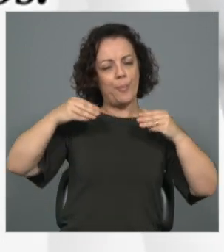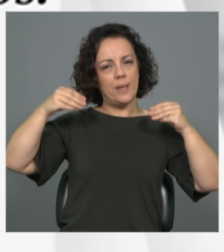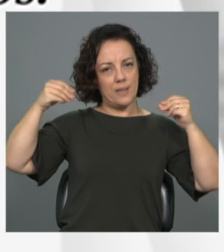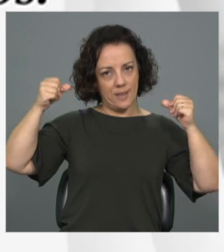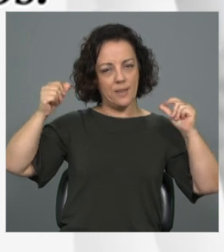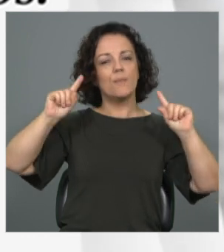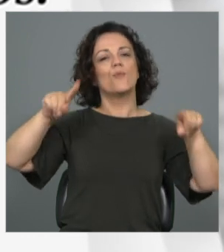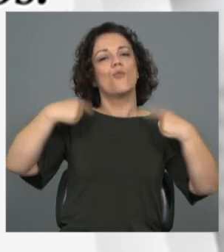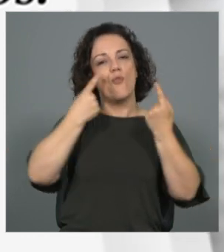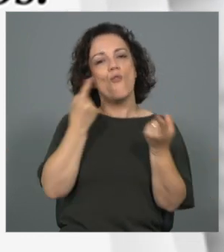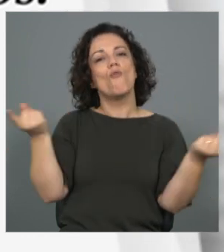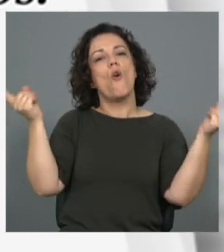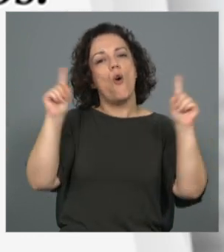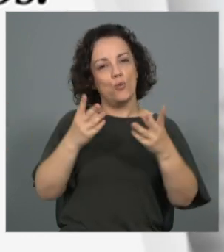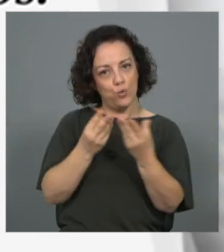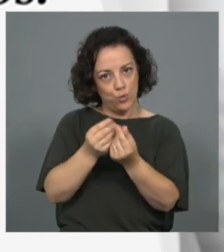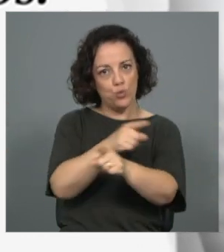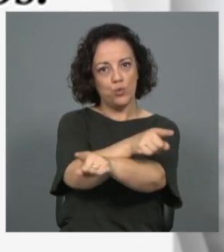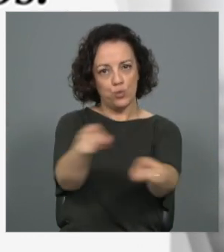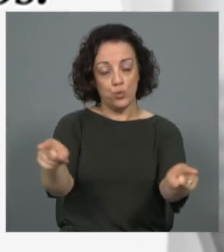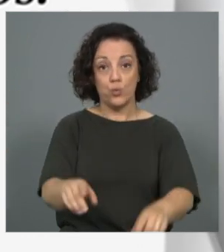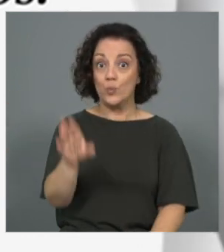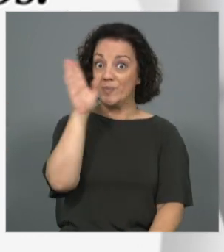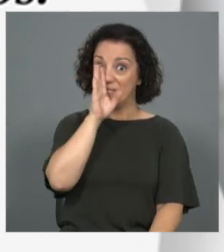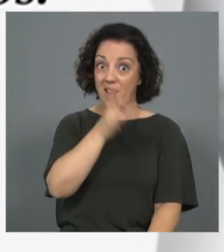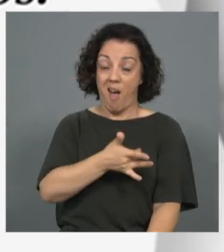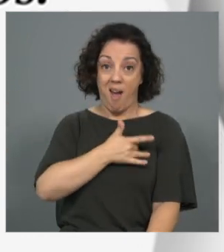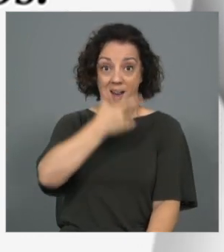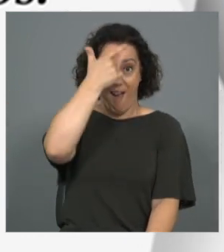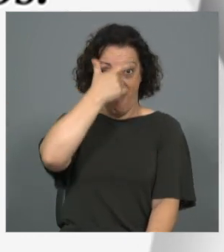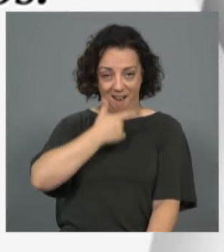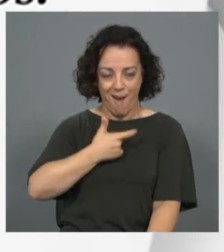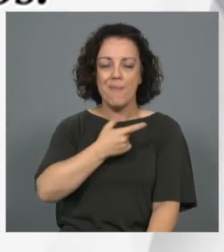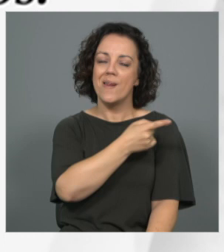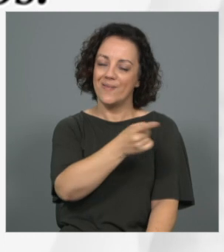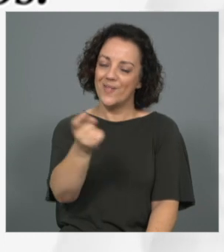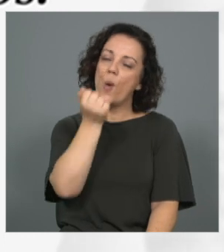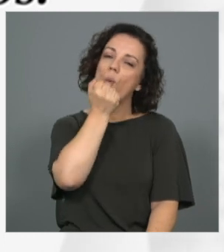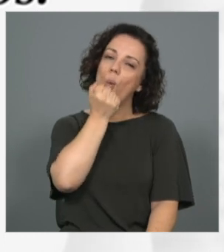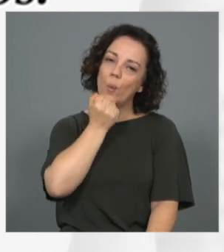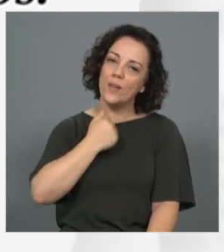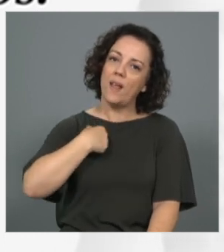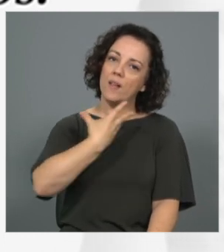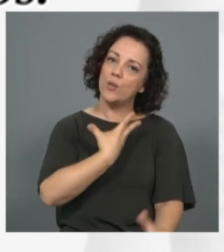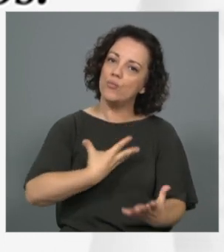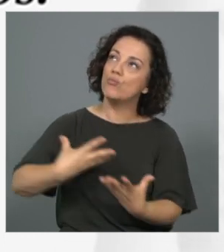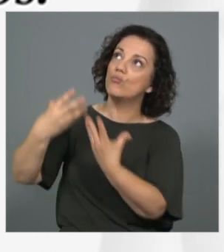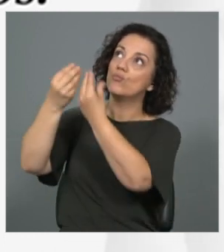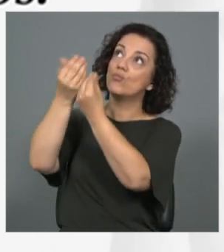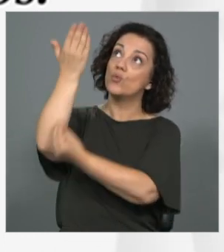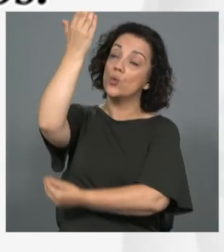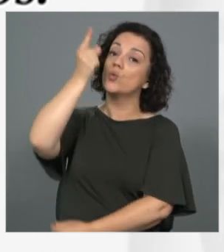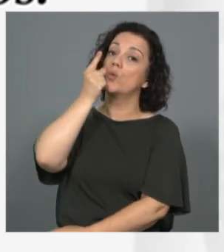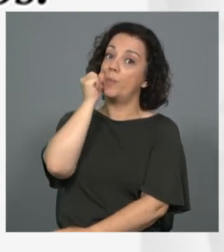junto de vós. Se me amasseis, ficaríeis contentes por eu ir para o Pai, porque o Pai